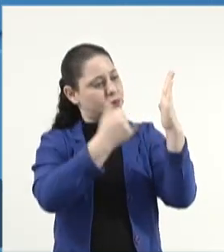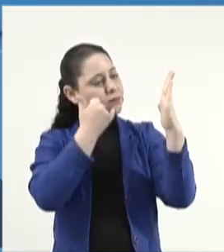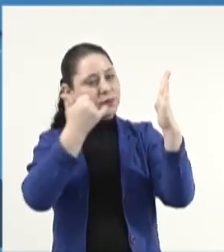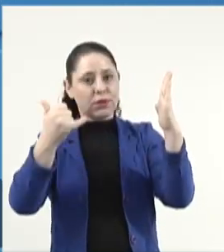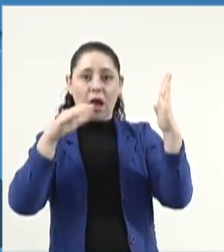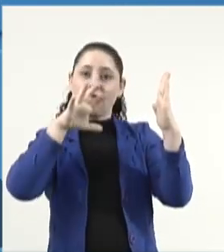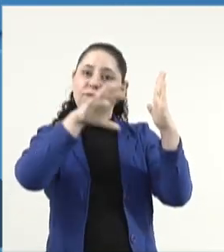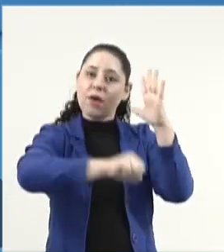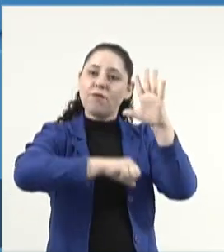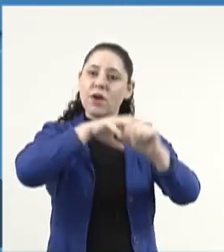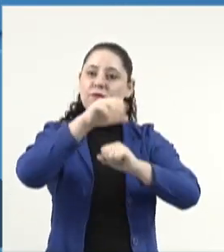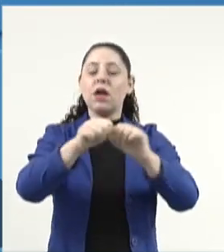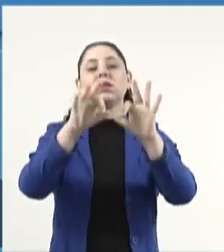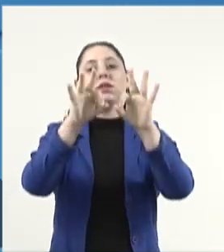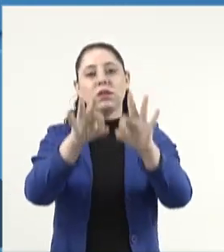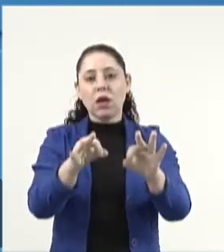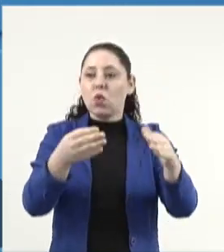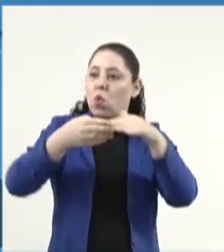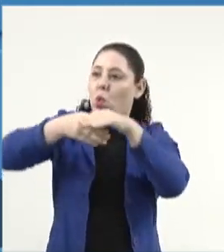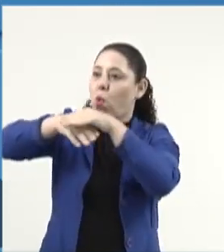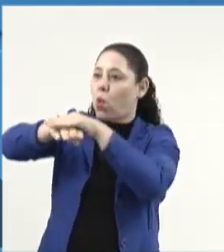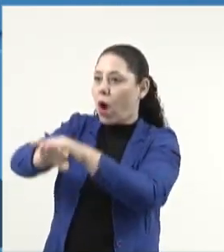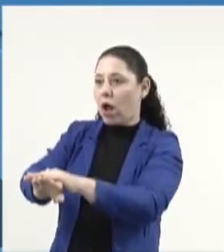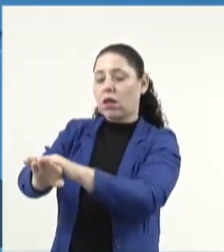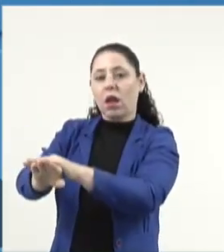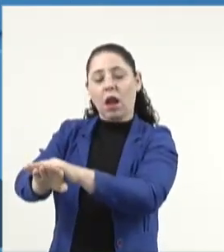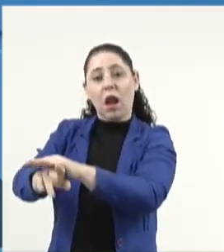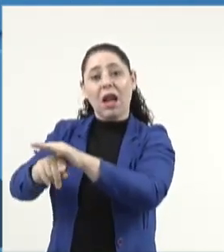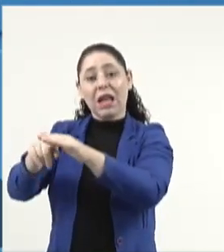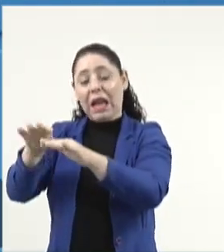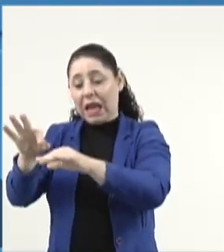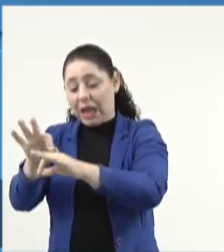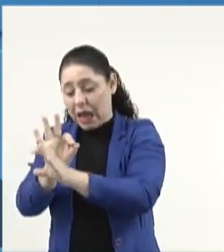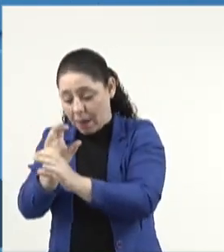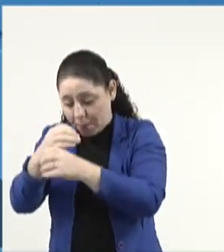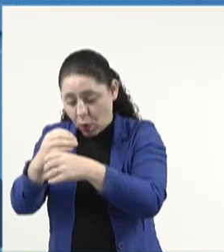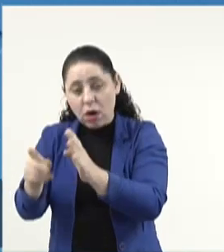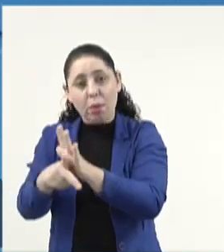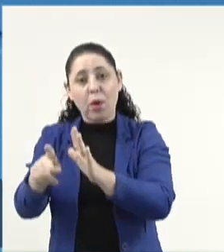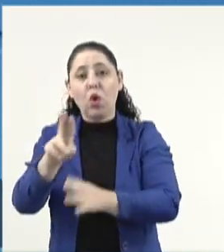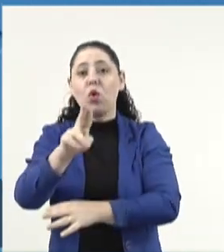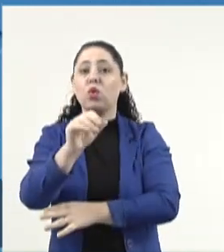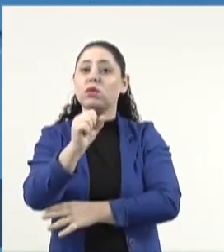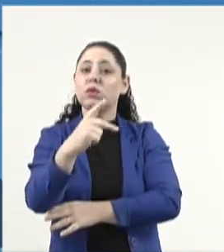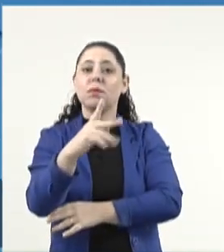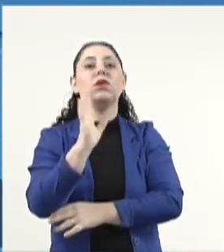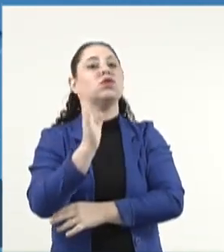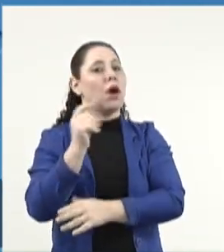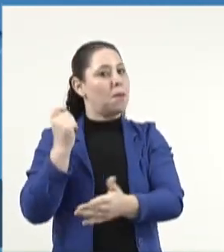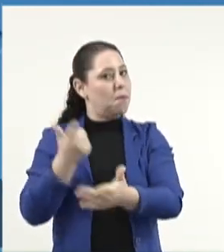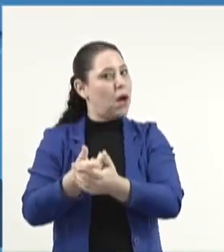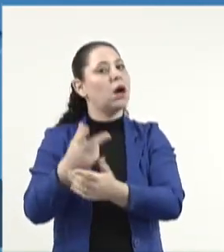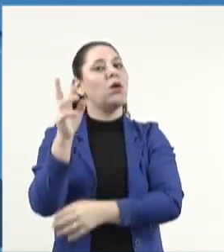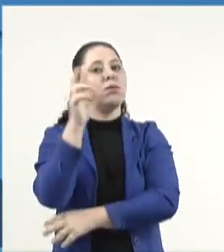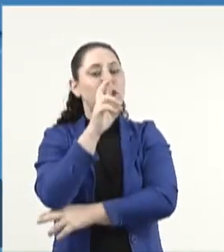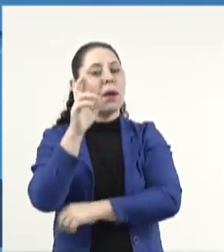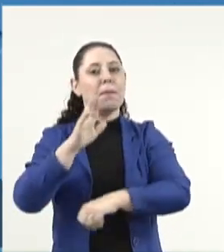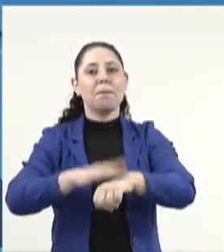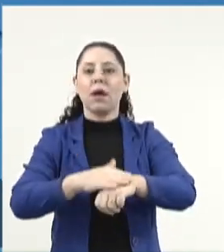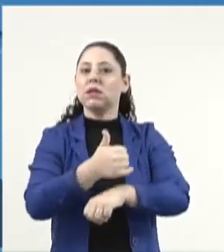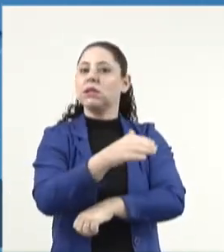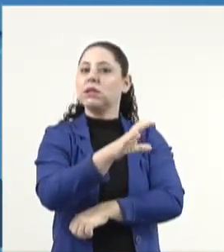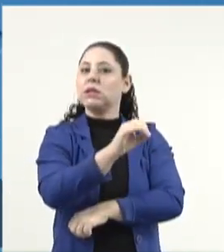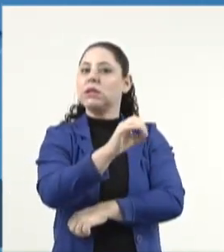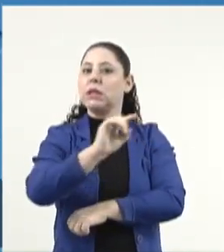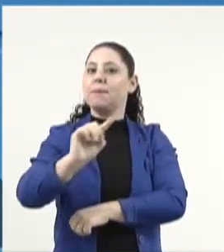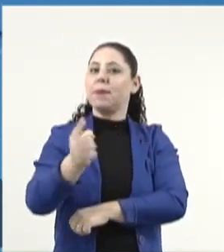coletados de maneira adequada, aleatória, estão dentro do laboratório da USP. E nós já pagamos a perícia, essa casa gastou mais de R$100